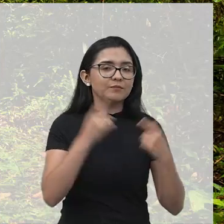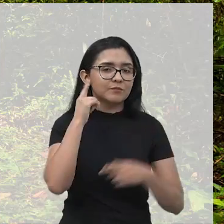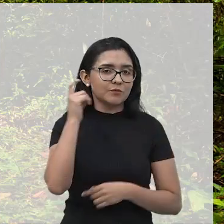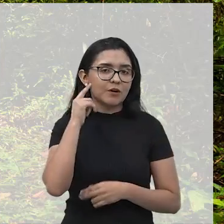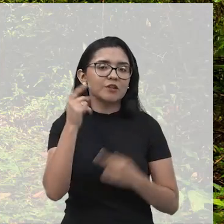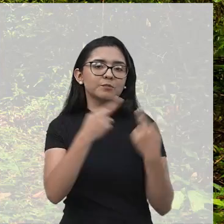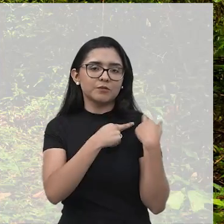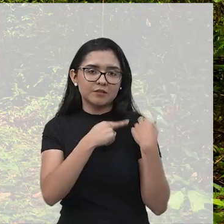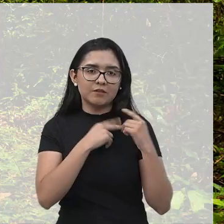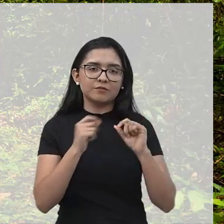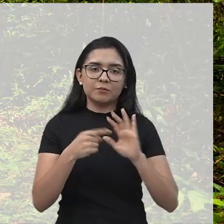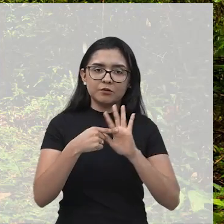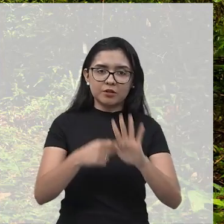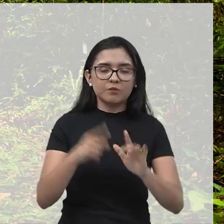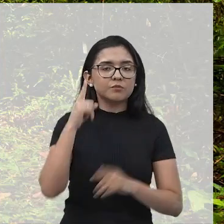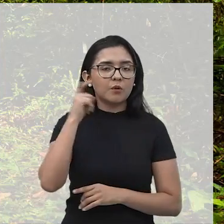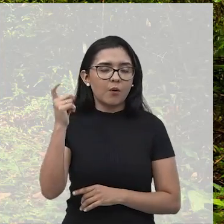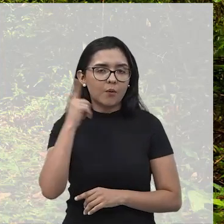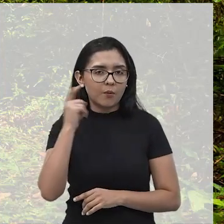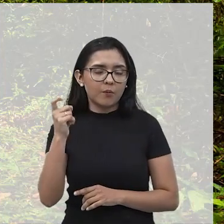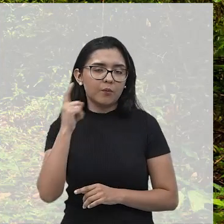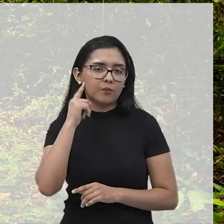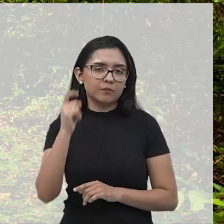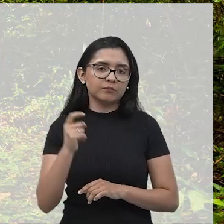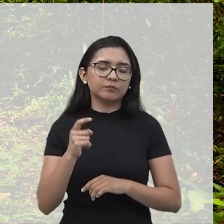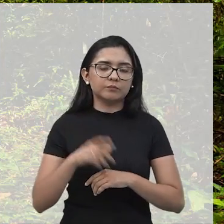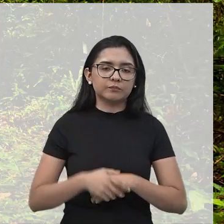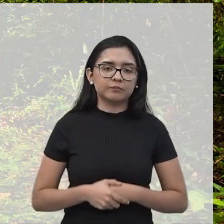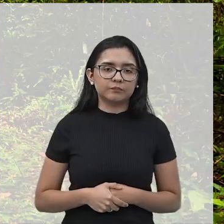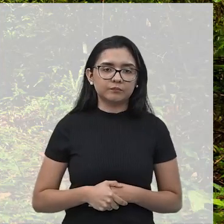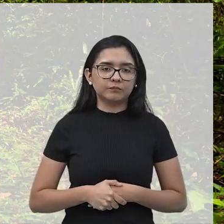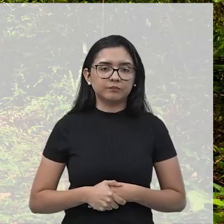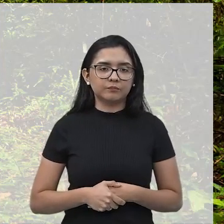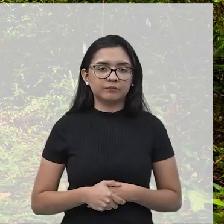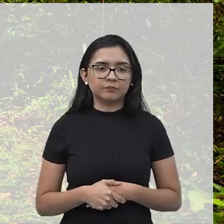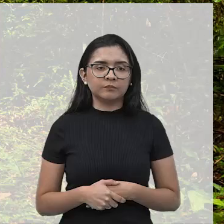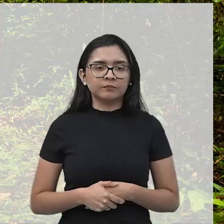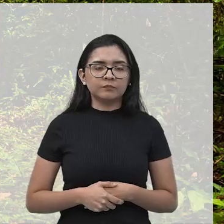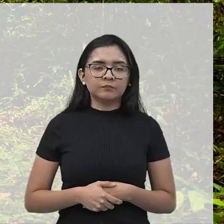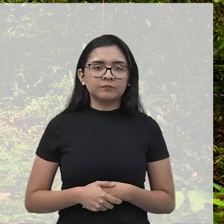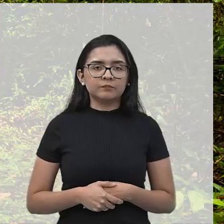vamos ouvir um pouco esse som da floresta de pássaros.